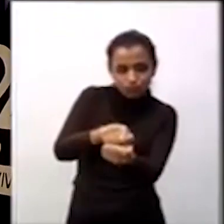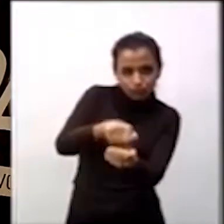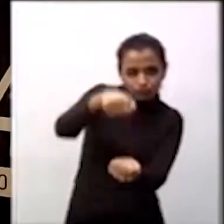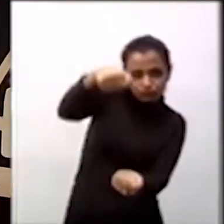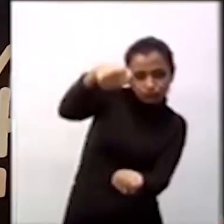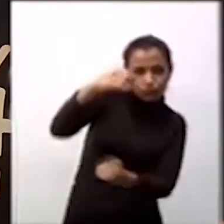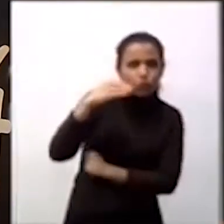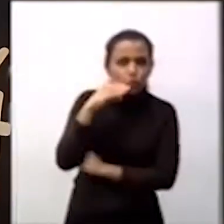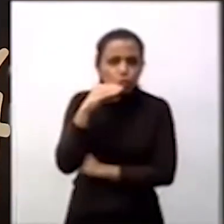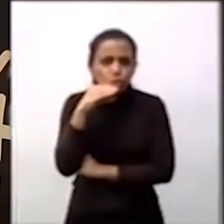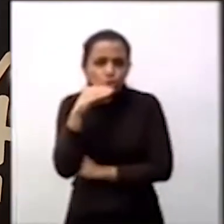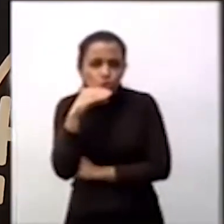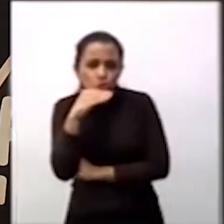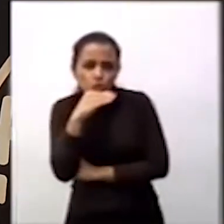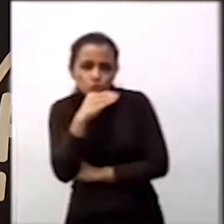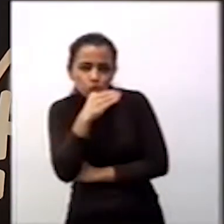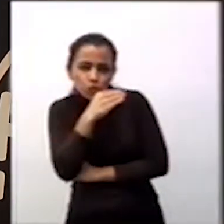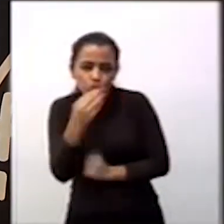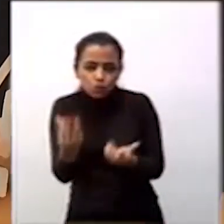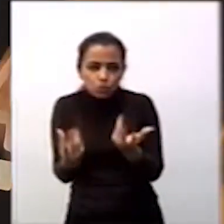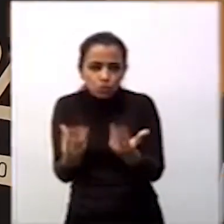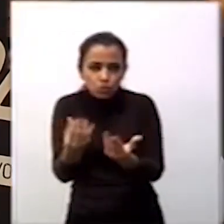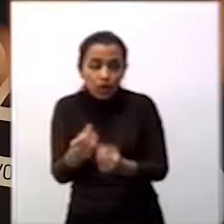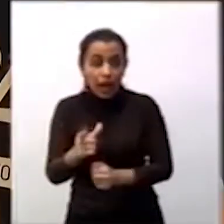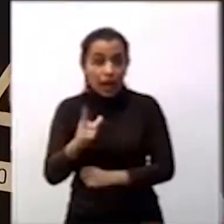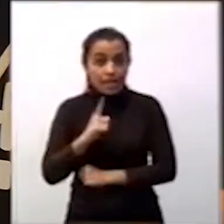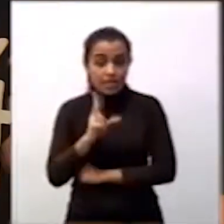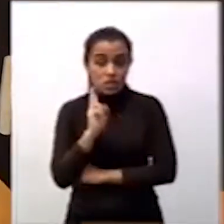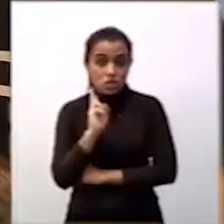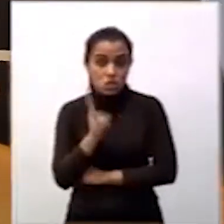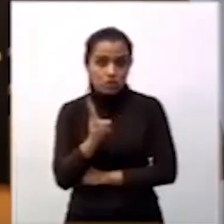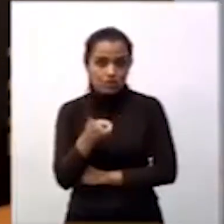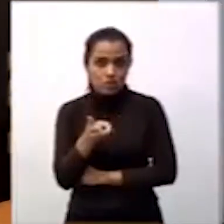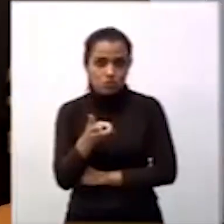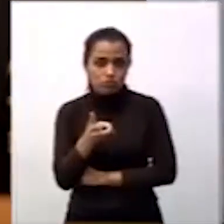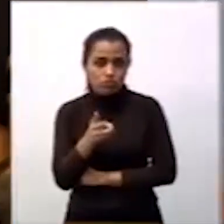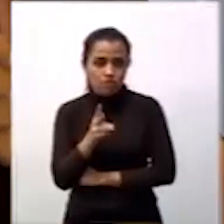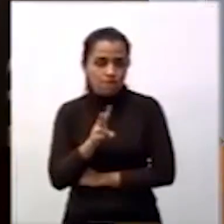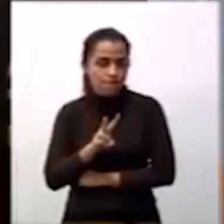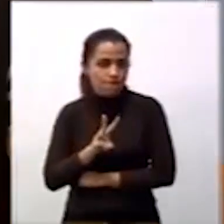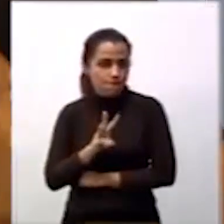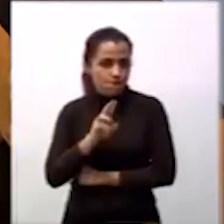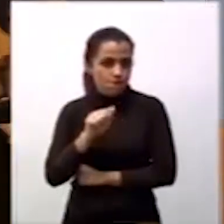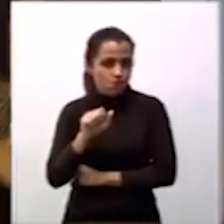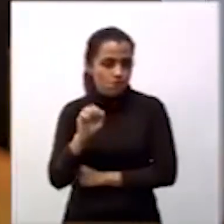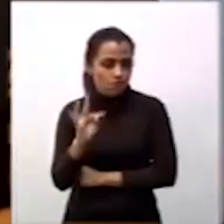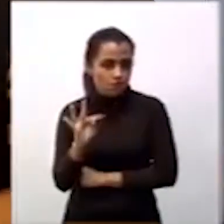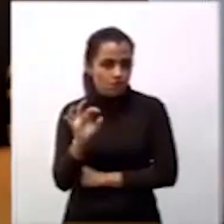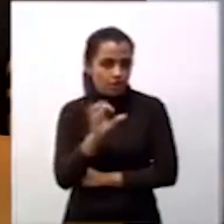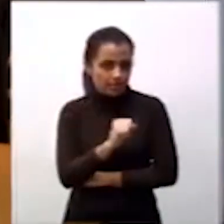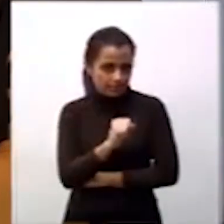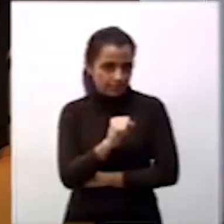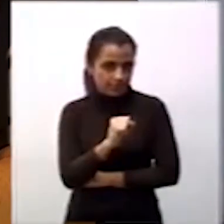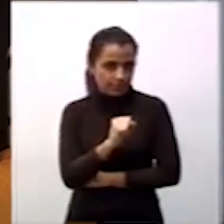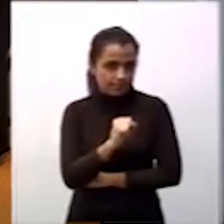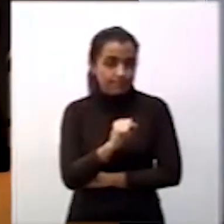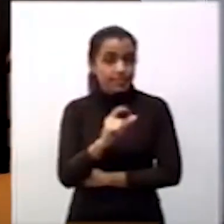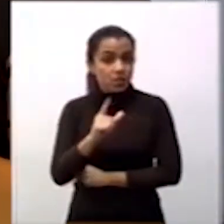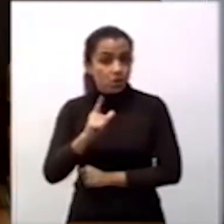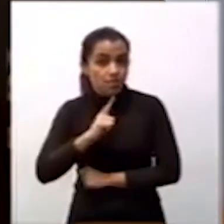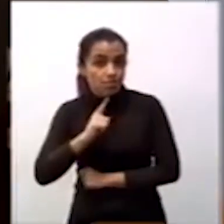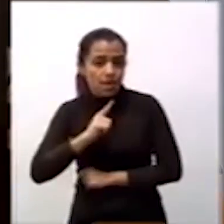eu achei uma potência de 2000 watts. Então, diferentes aparelhos na casa, diferentes potências